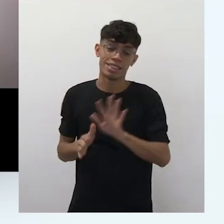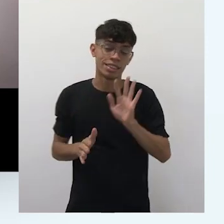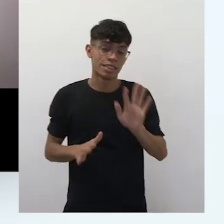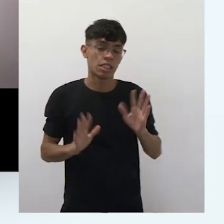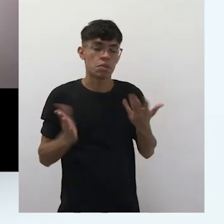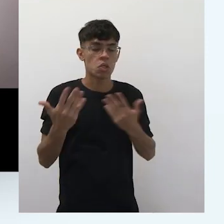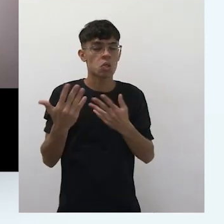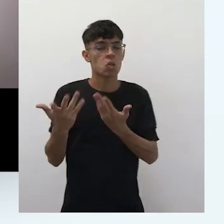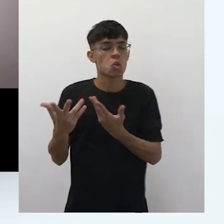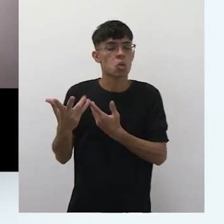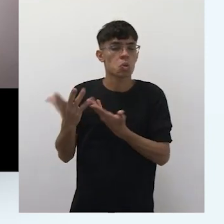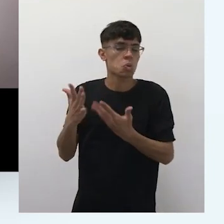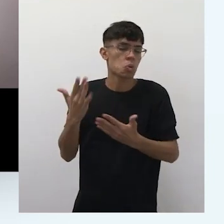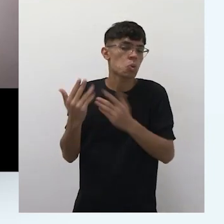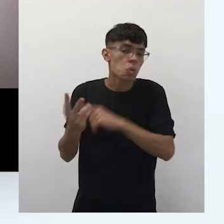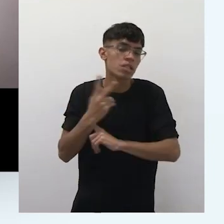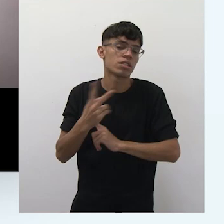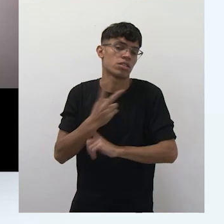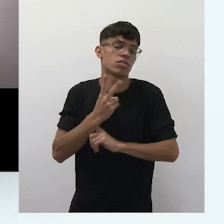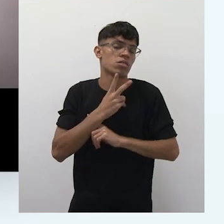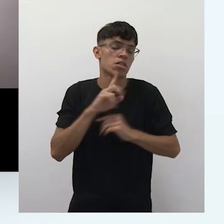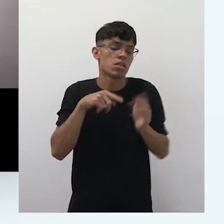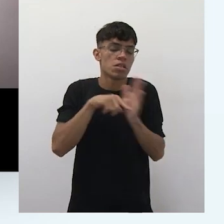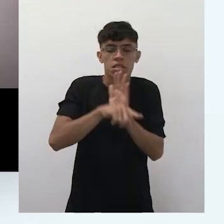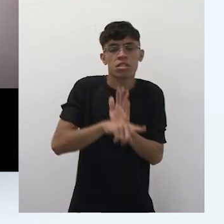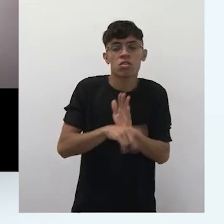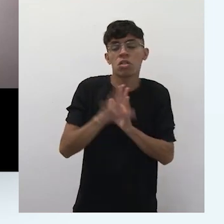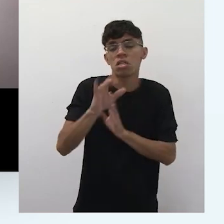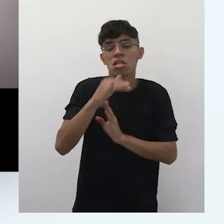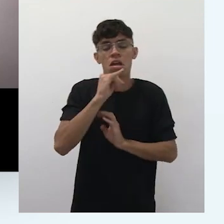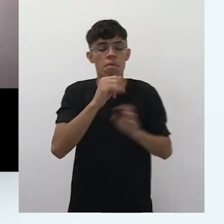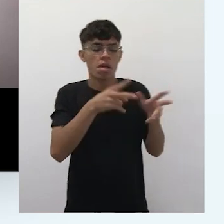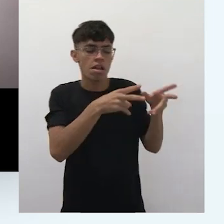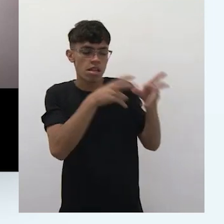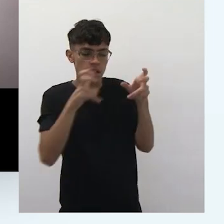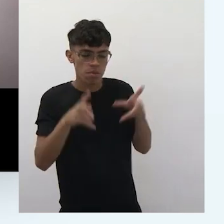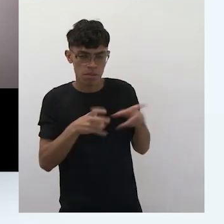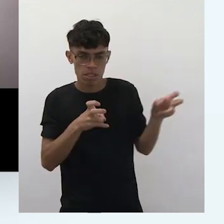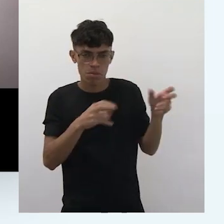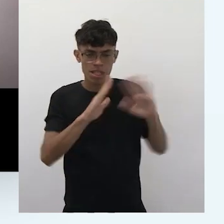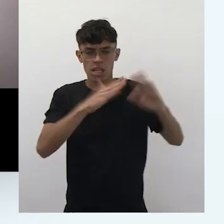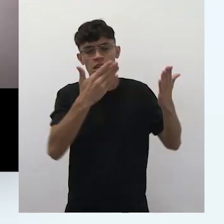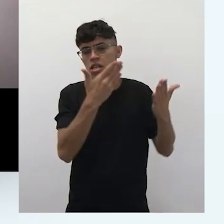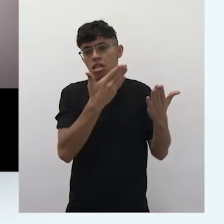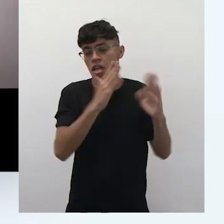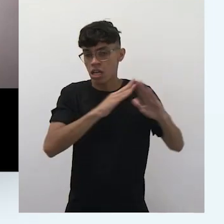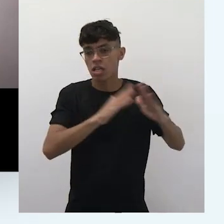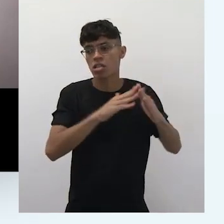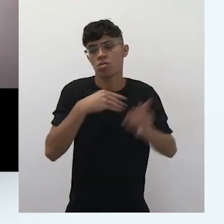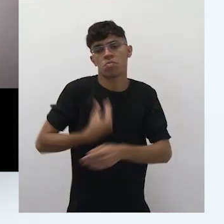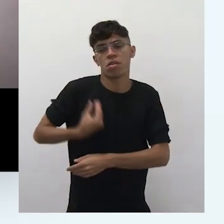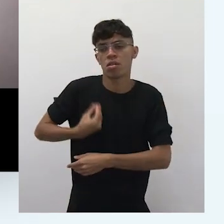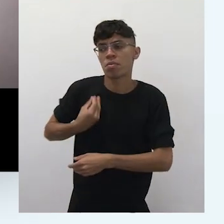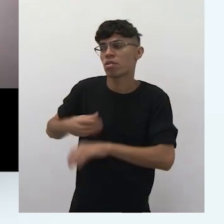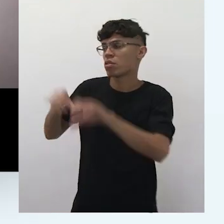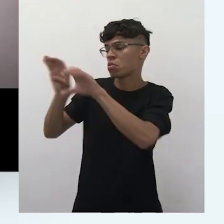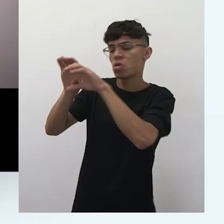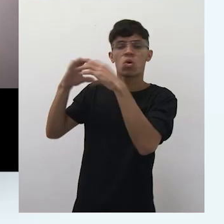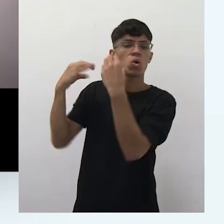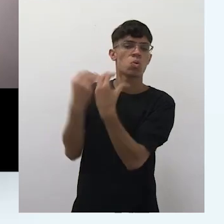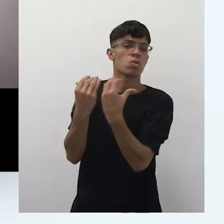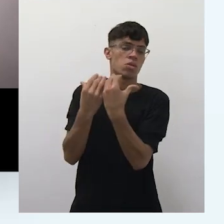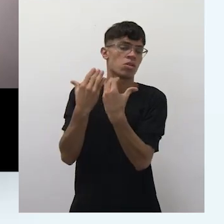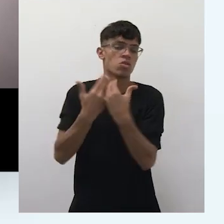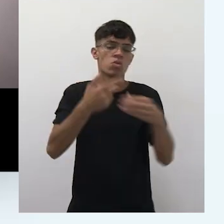devidos cuidados, pode-se investigar a própria casa, né, a moradia, o seu entorno, a sua comunidade,